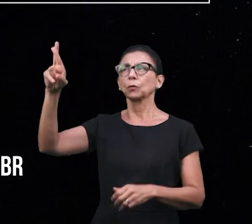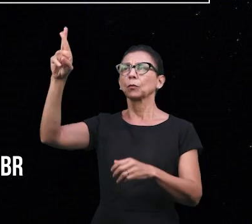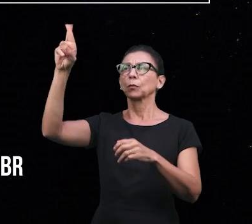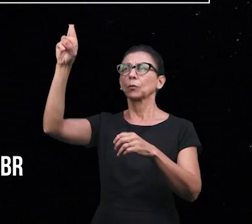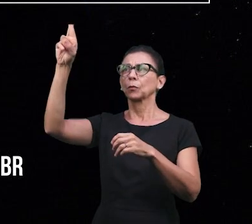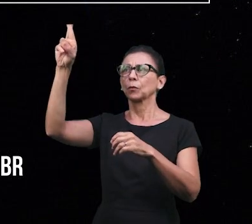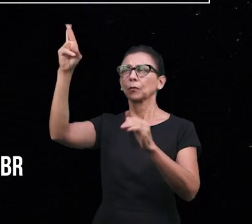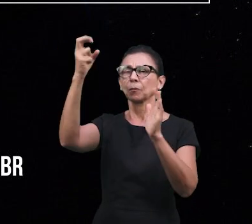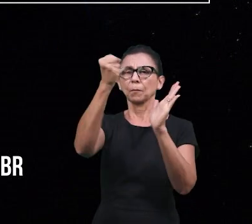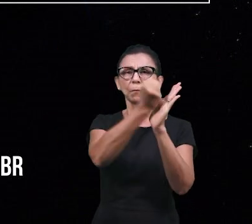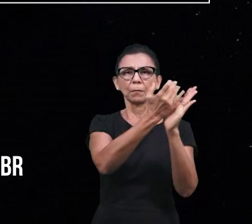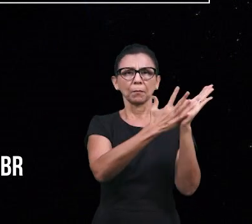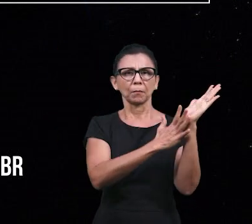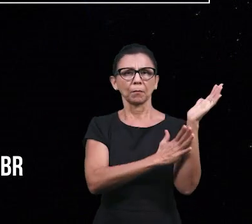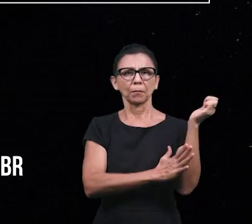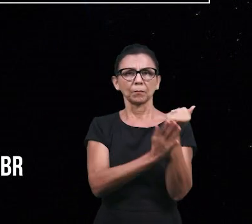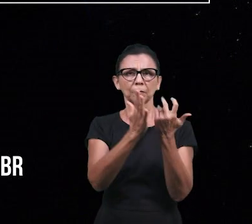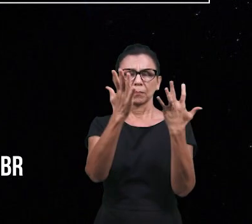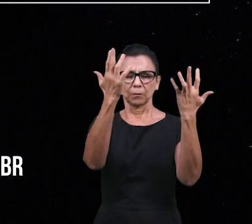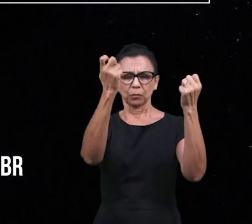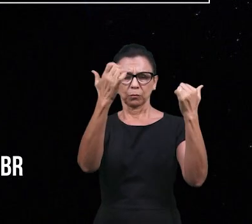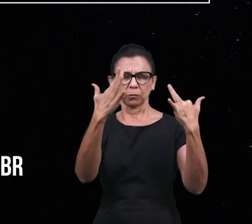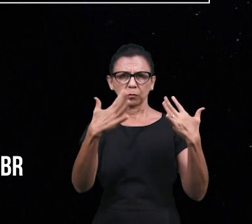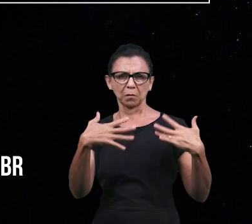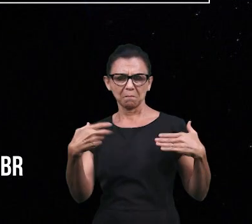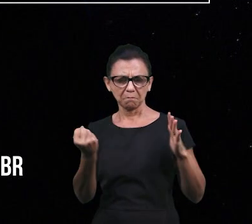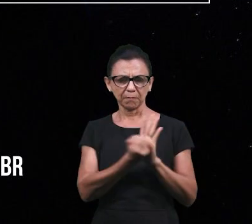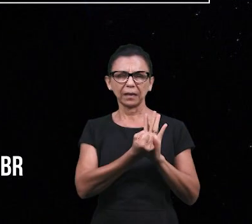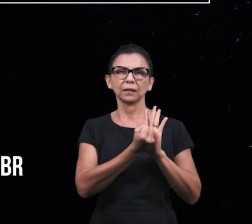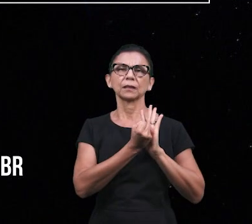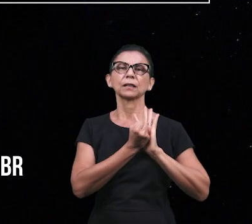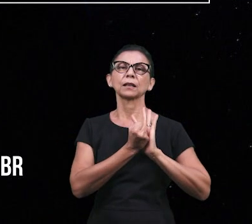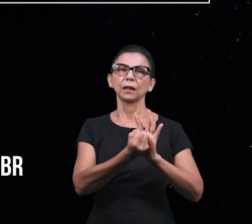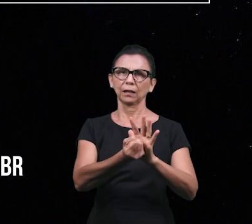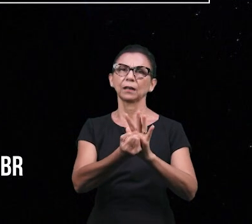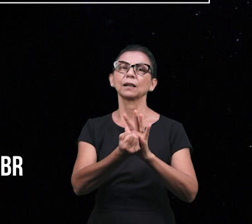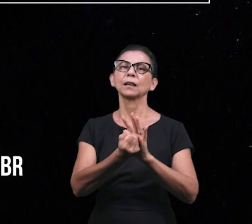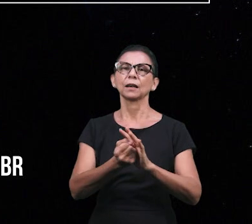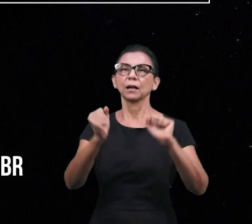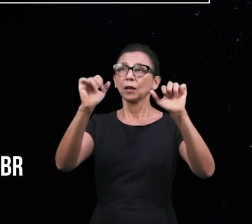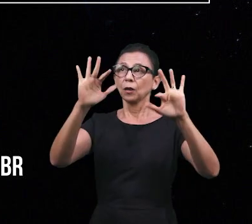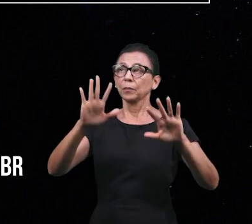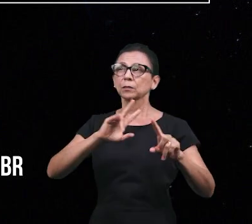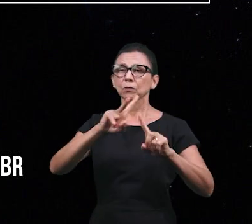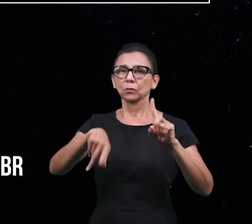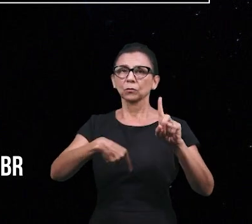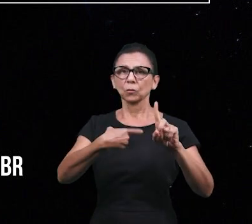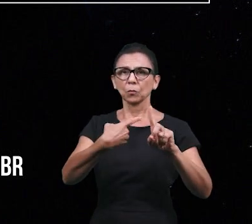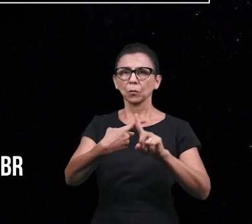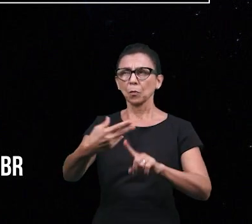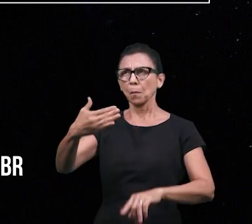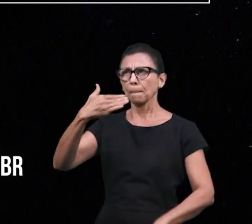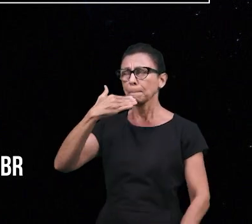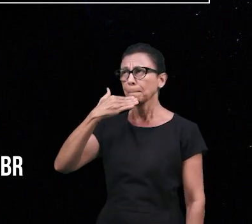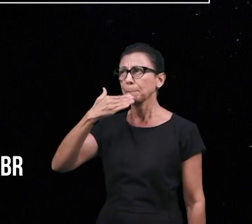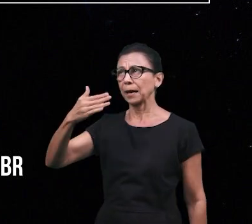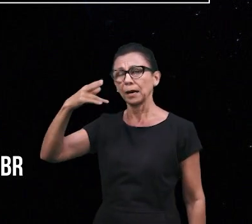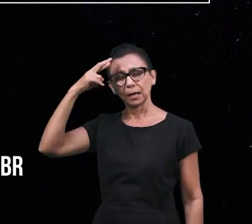sobre mim, porção dobrada, ó Senhor, me dá,